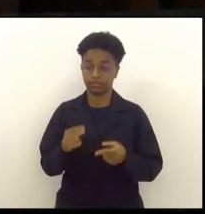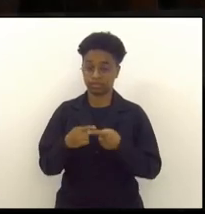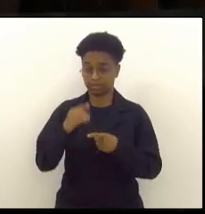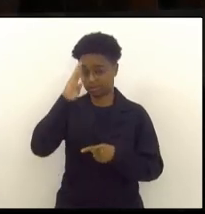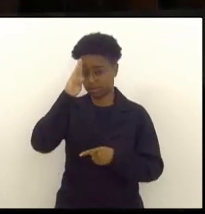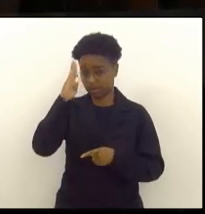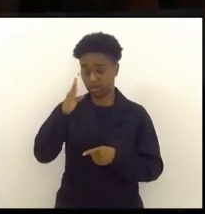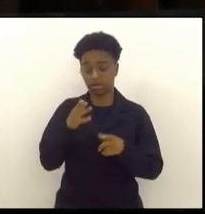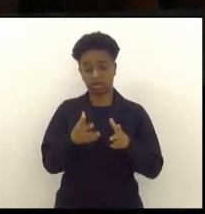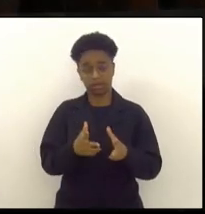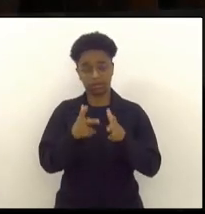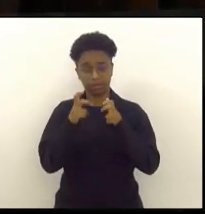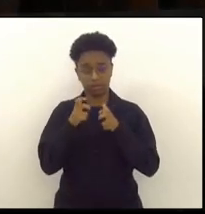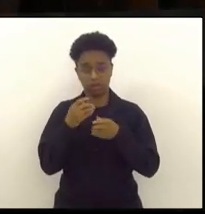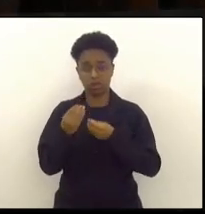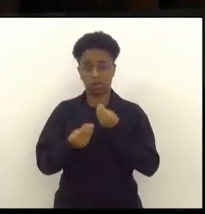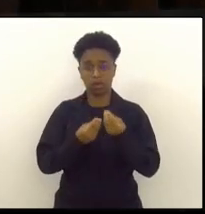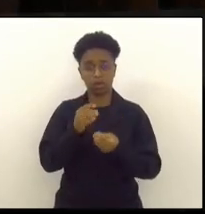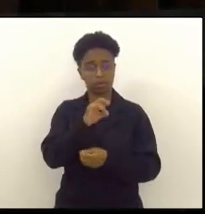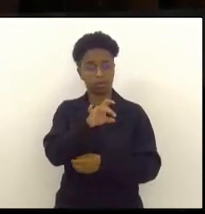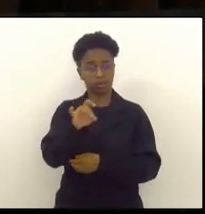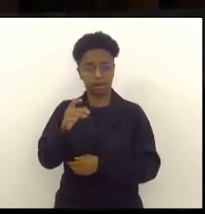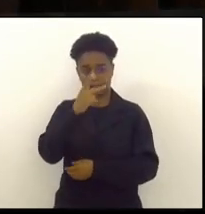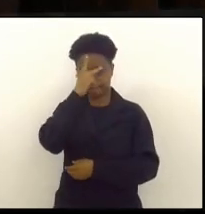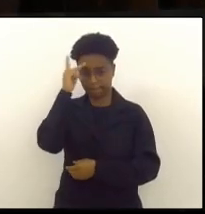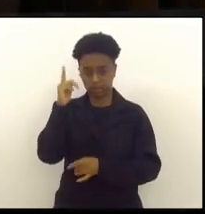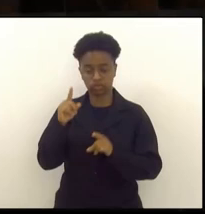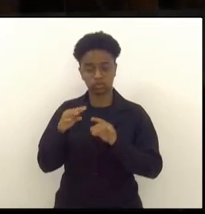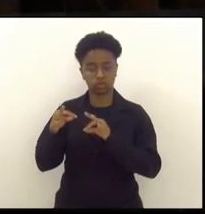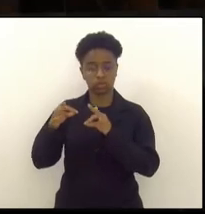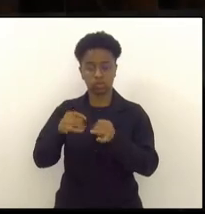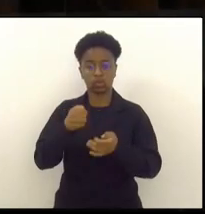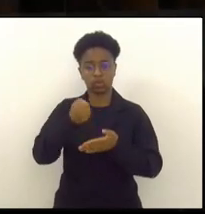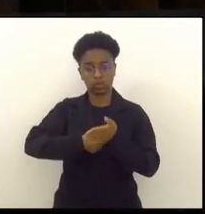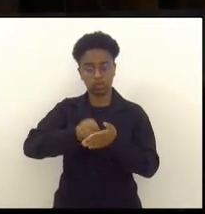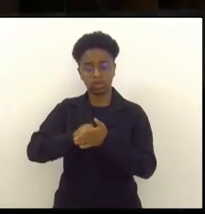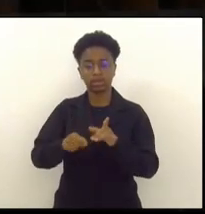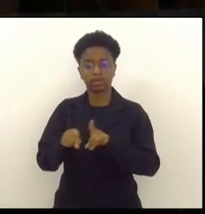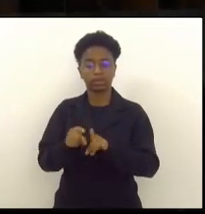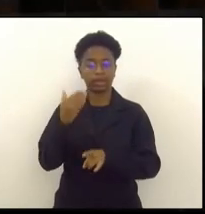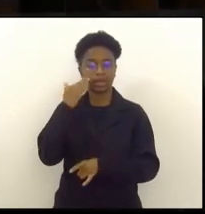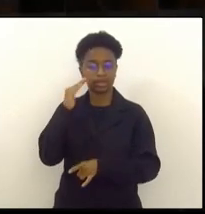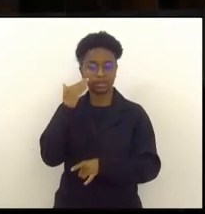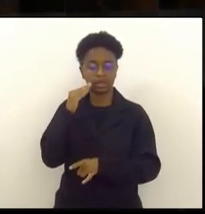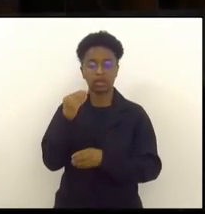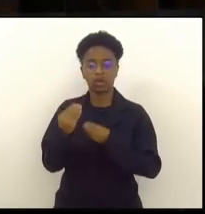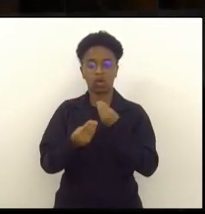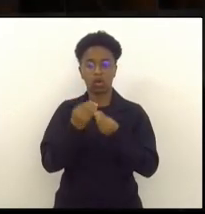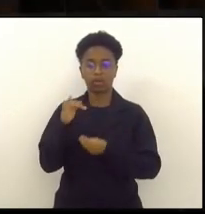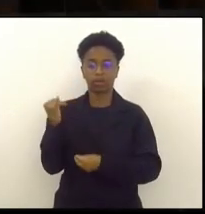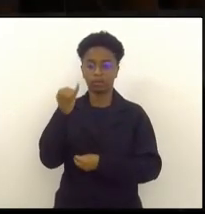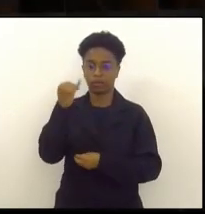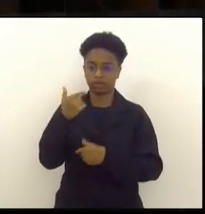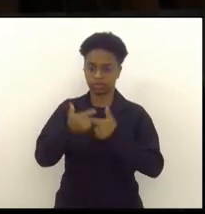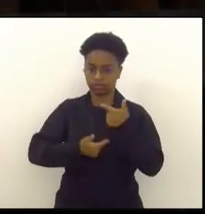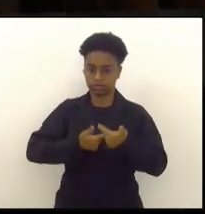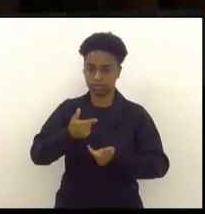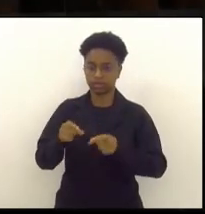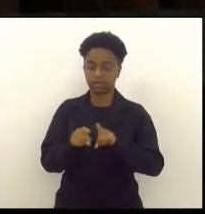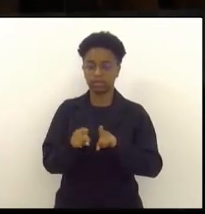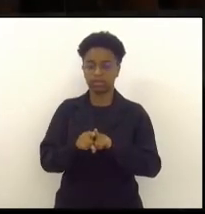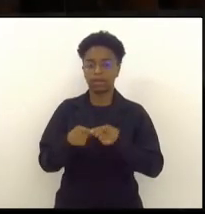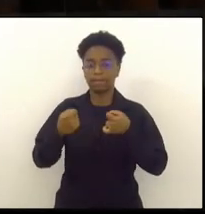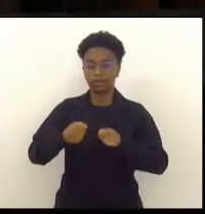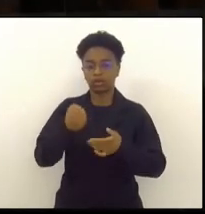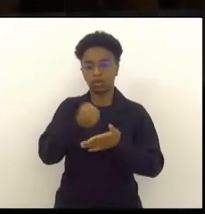sobretudo, reconhece a todas as pessoas, a todos que lutam e compreendem a centralidade do trabalho, a necessidade